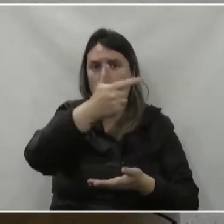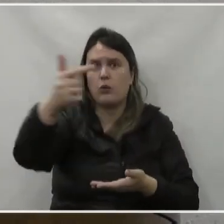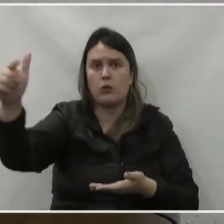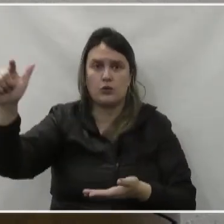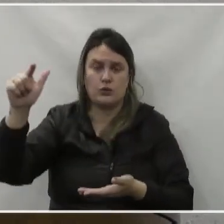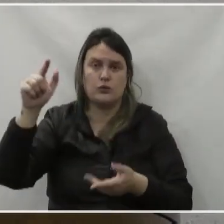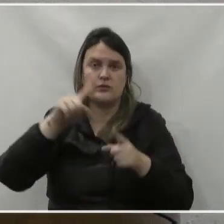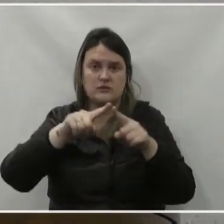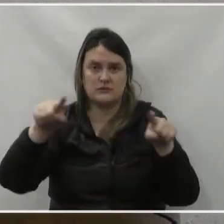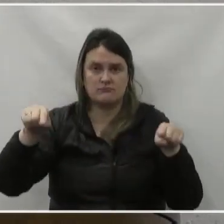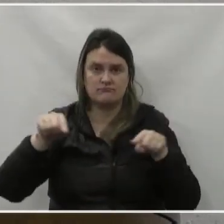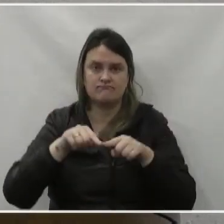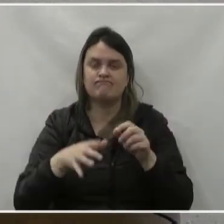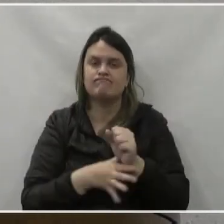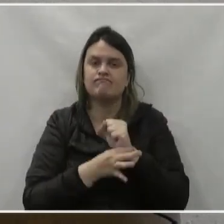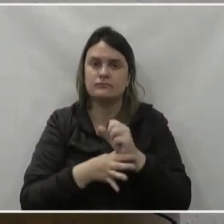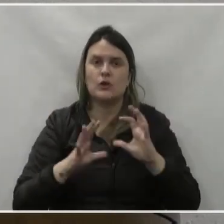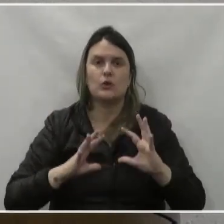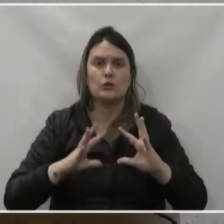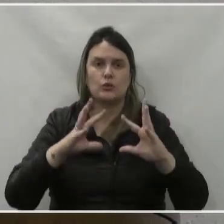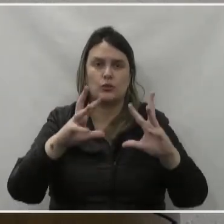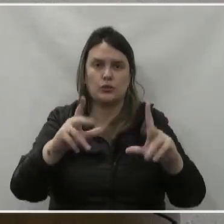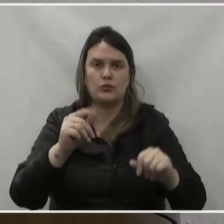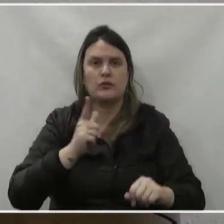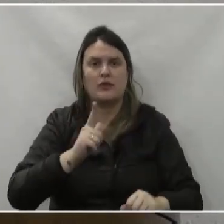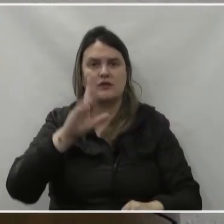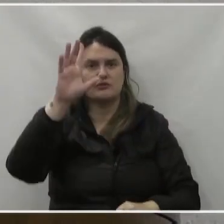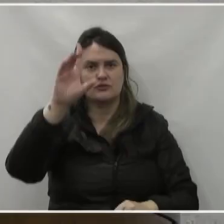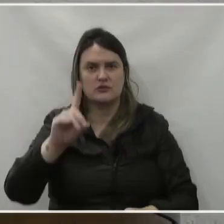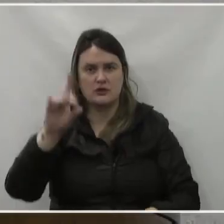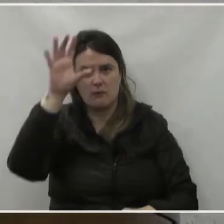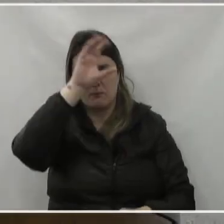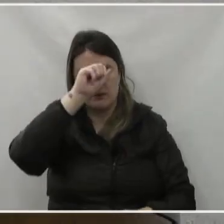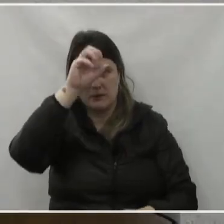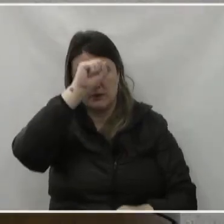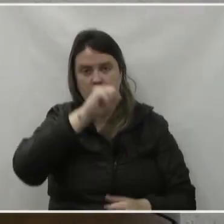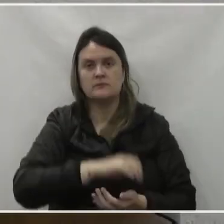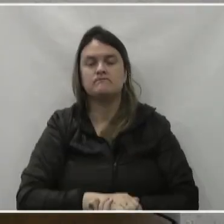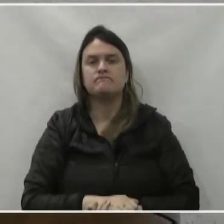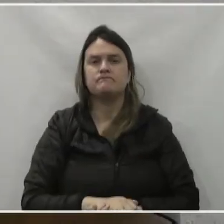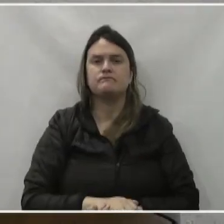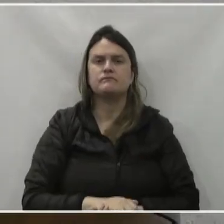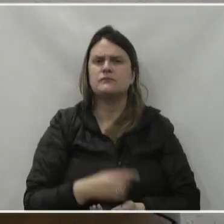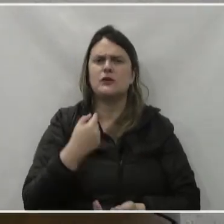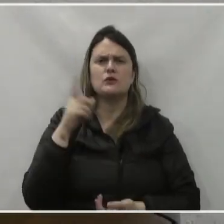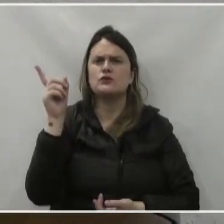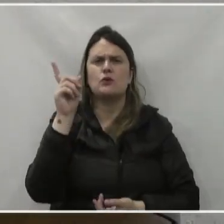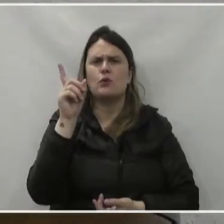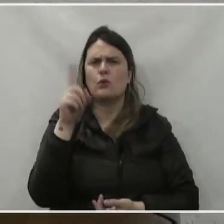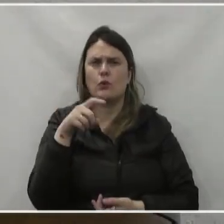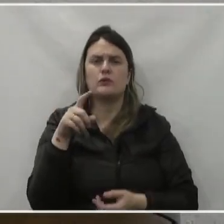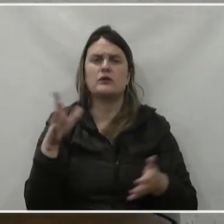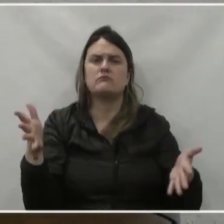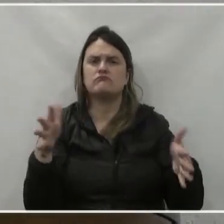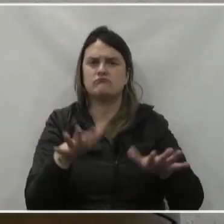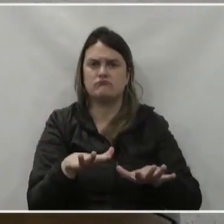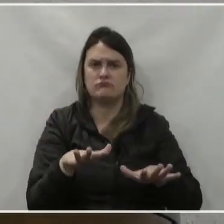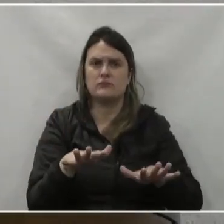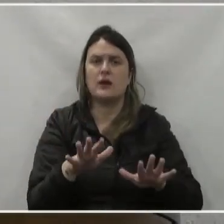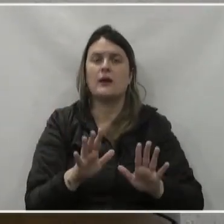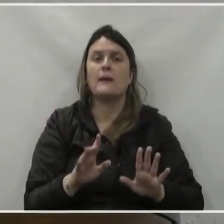demais, garantindo que todos tenham direito a aprender. Não sou contra a inclusão,